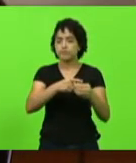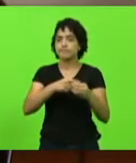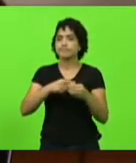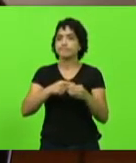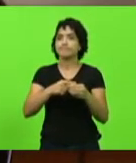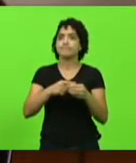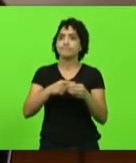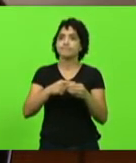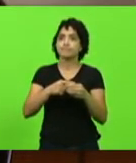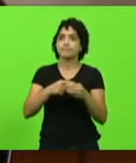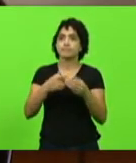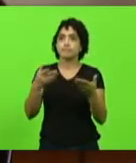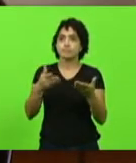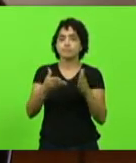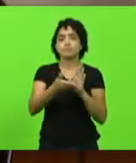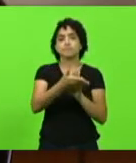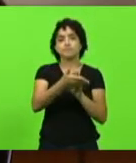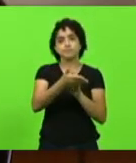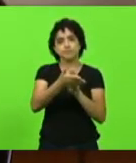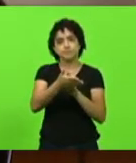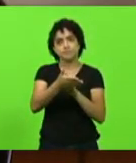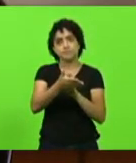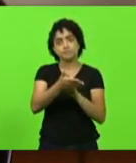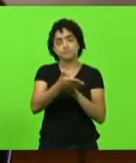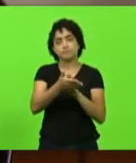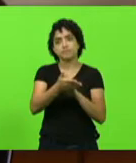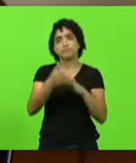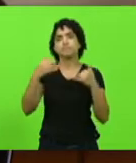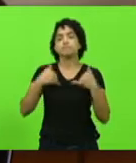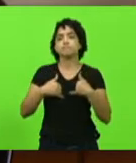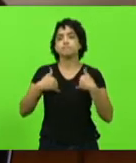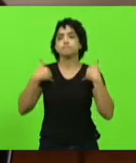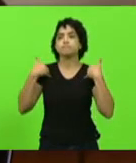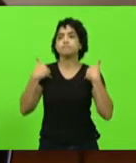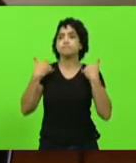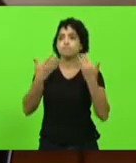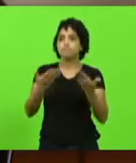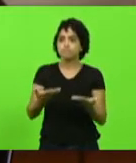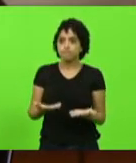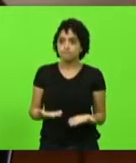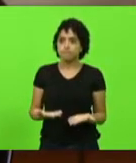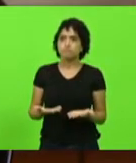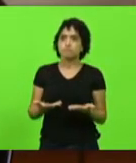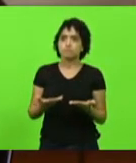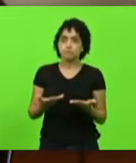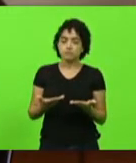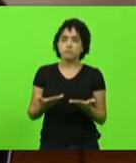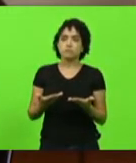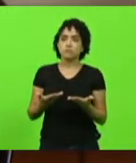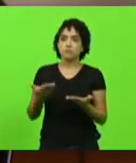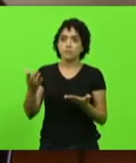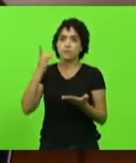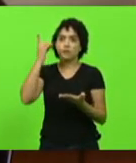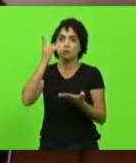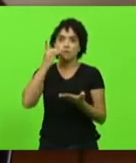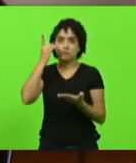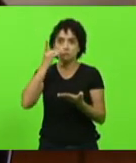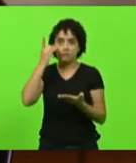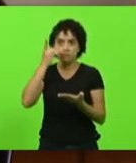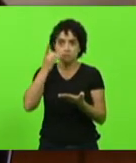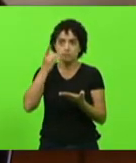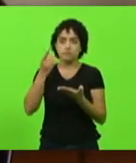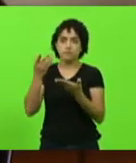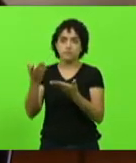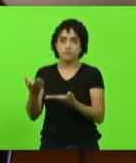Ibirama fica aqui os meus parabéns, orgulha por ter feito tantos deputados aqui nessa Casa Legislativa, doutor